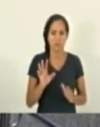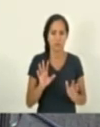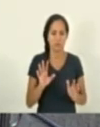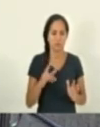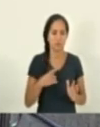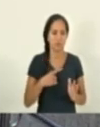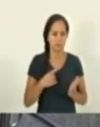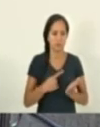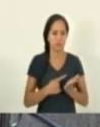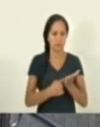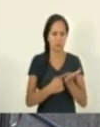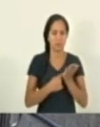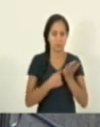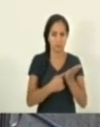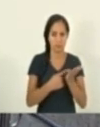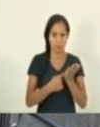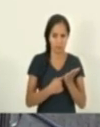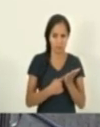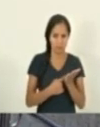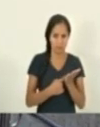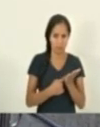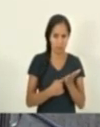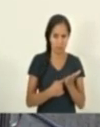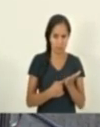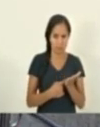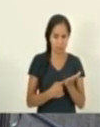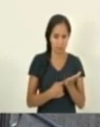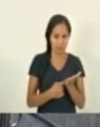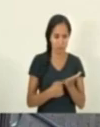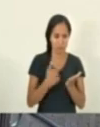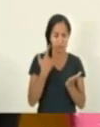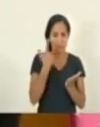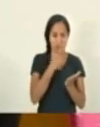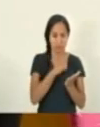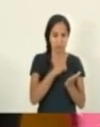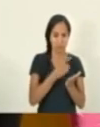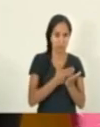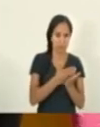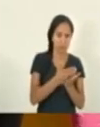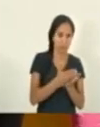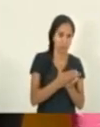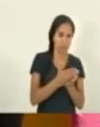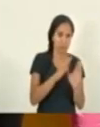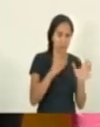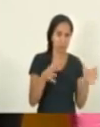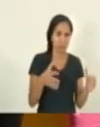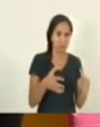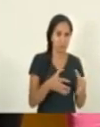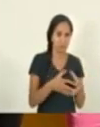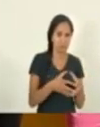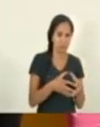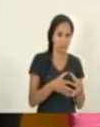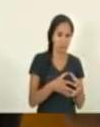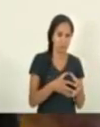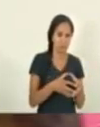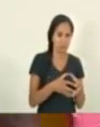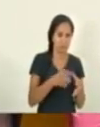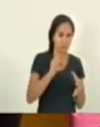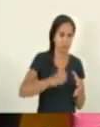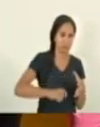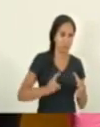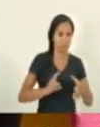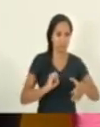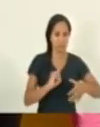Houve acordo para que nós pudéssemos entrar na Comissão de Finanças? Se não houve, eu gostaria de pedir verificação de